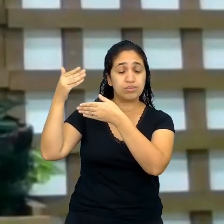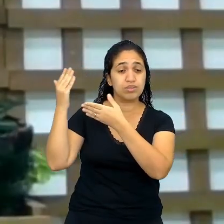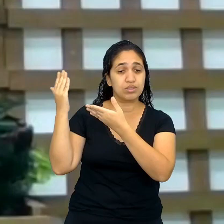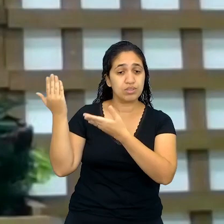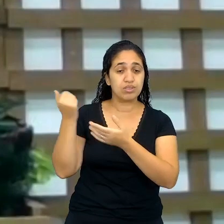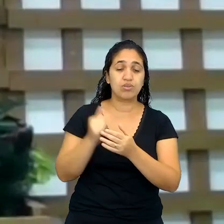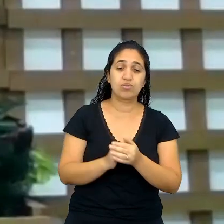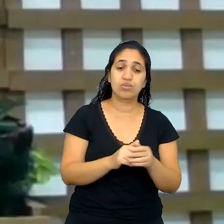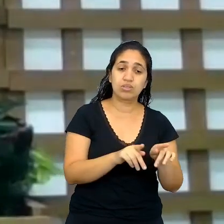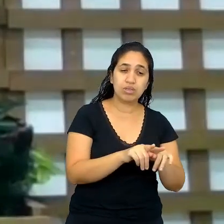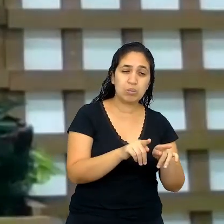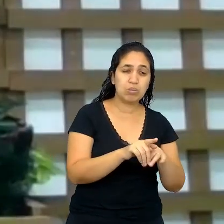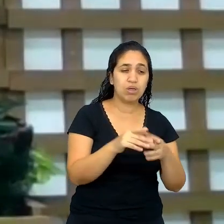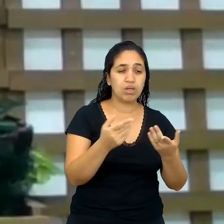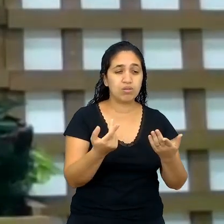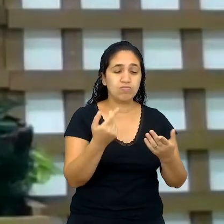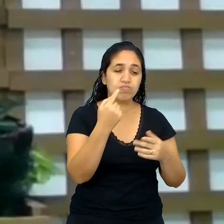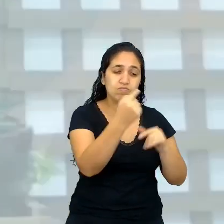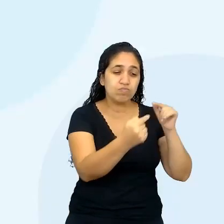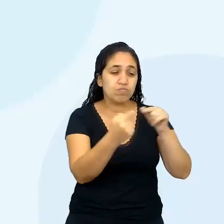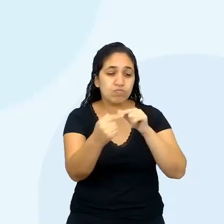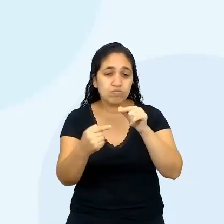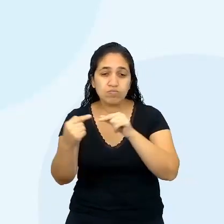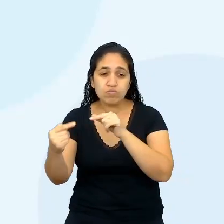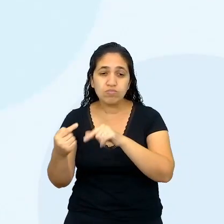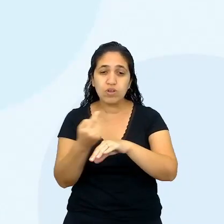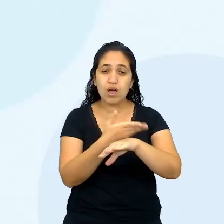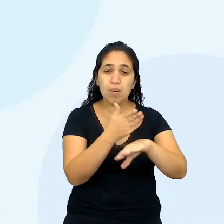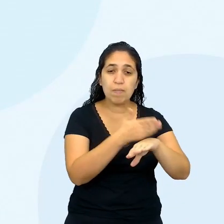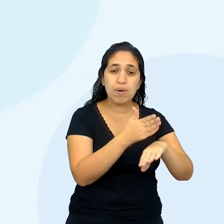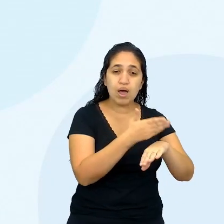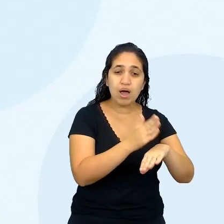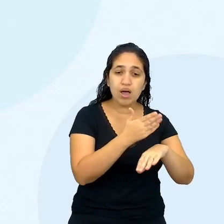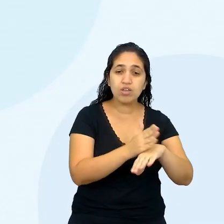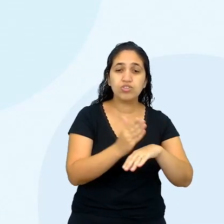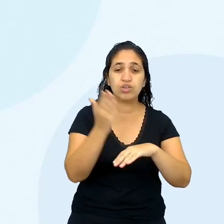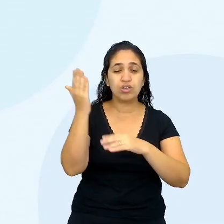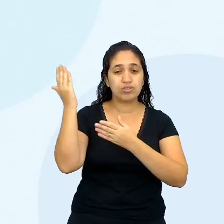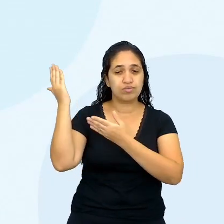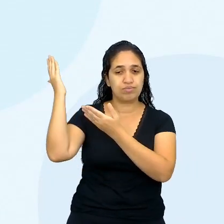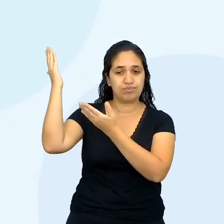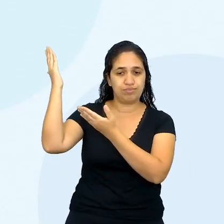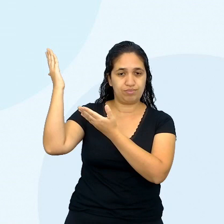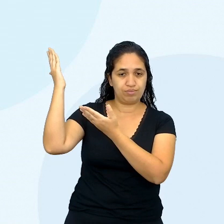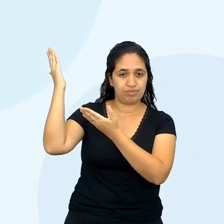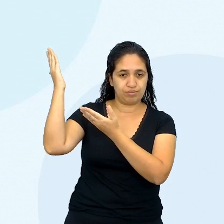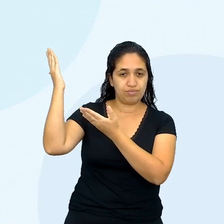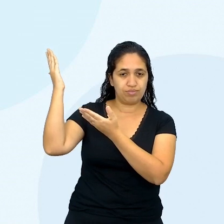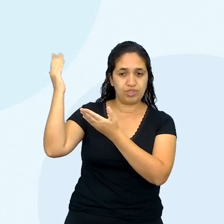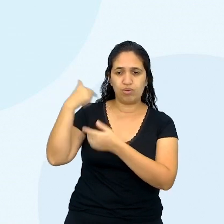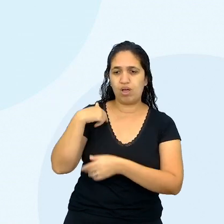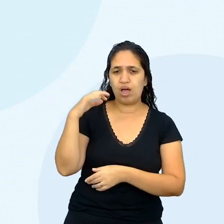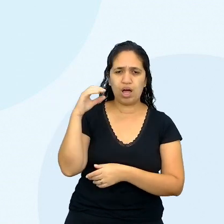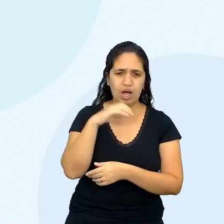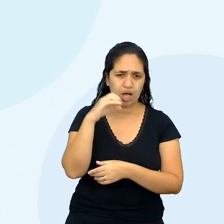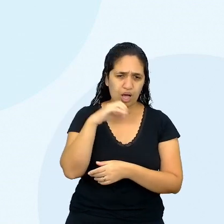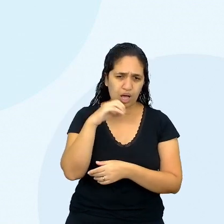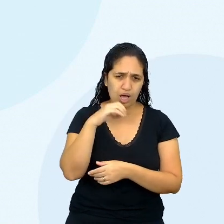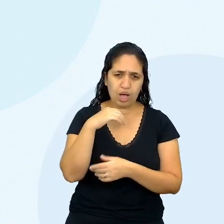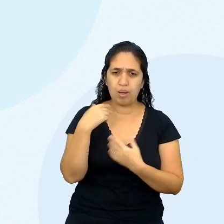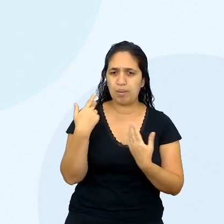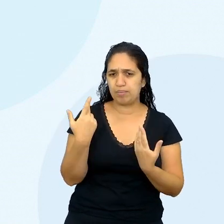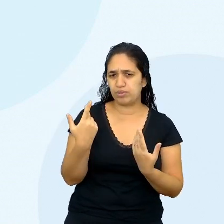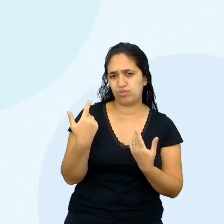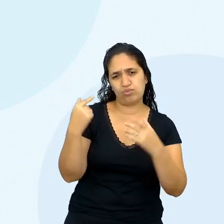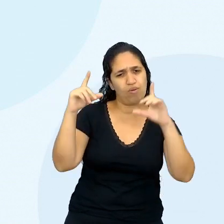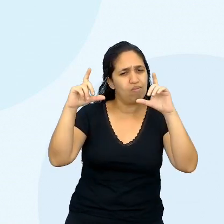as práticas inspiradoras que a gente separou algumas aí em destaque. Vou falar algumas aqui rapidinho, desculpa não poder ter colocado